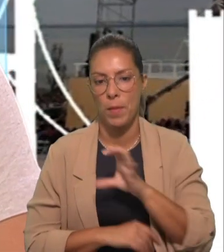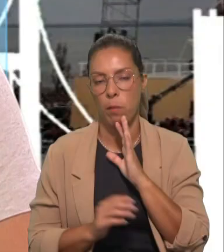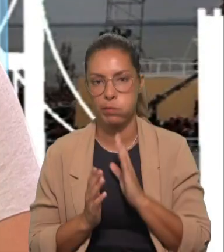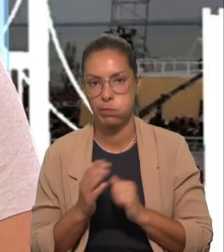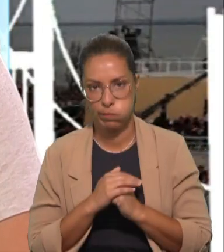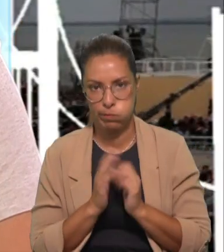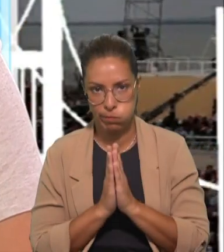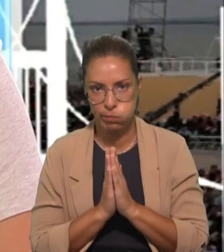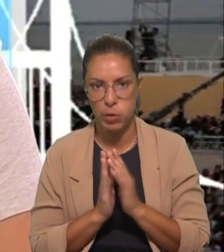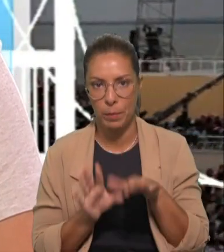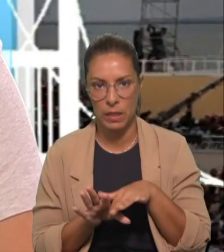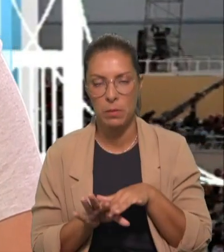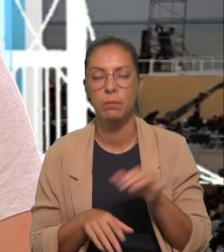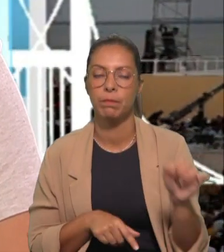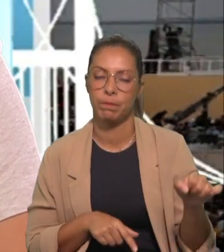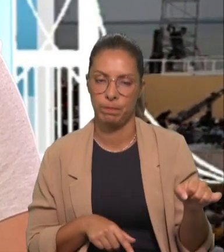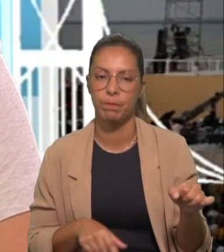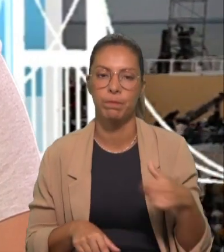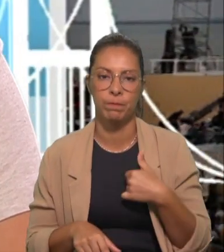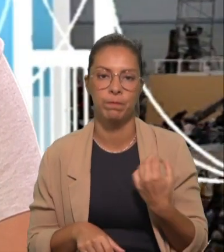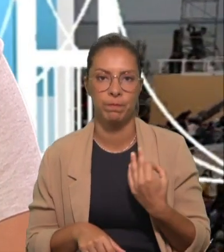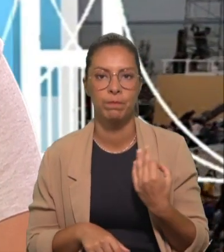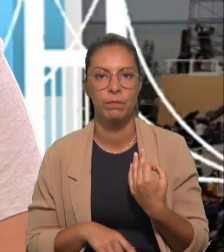Sim, porque também é isso que eu tento passar